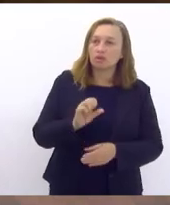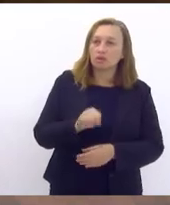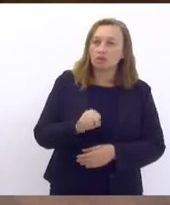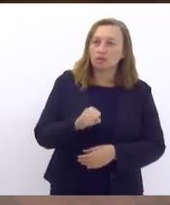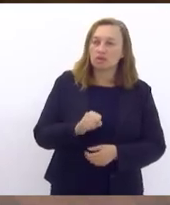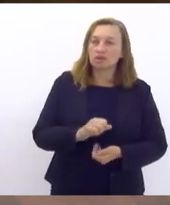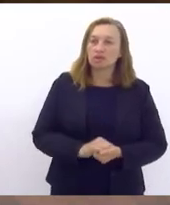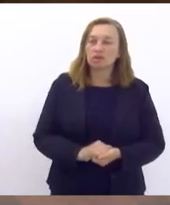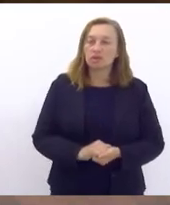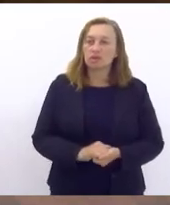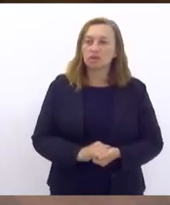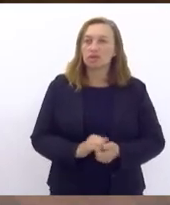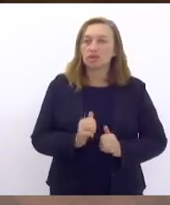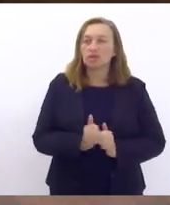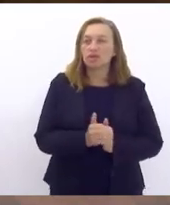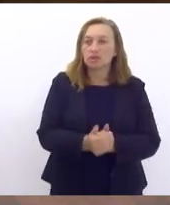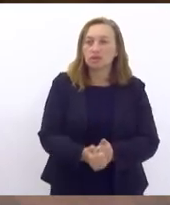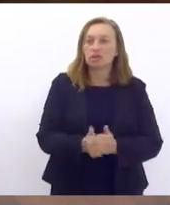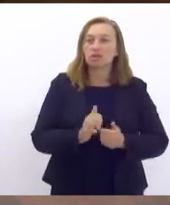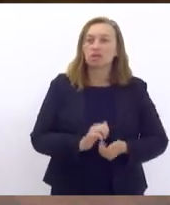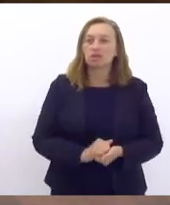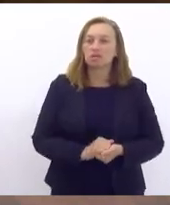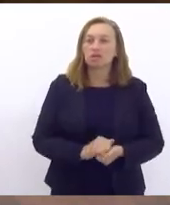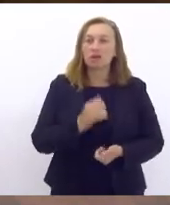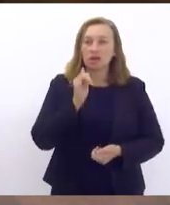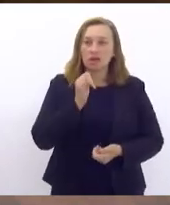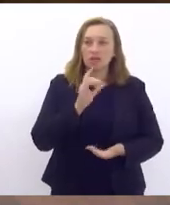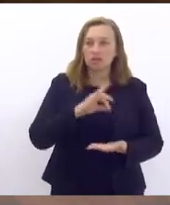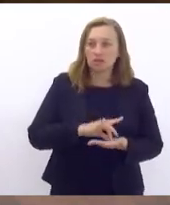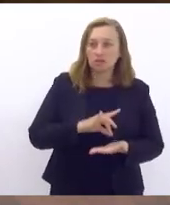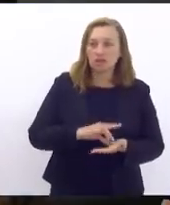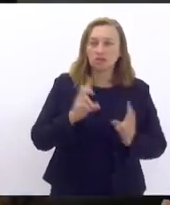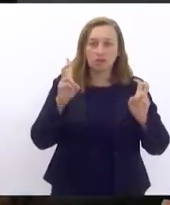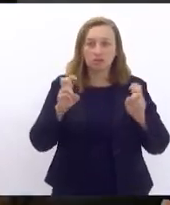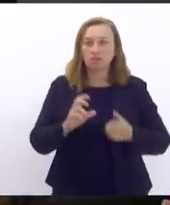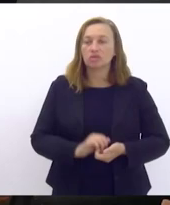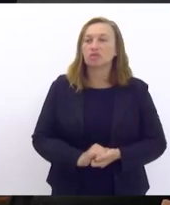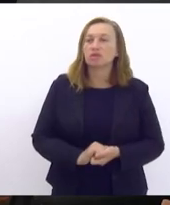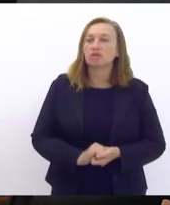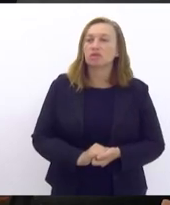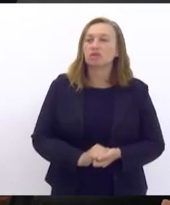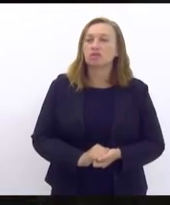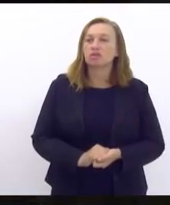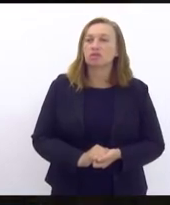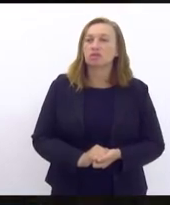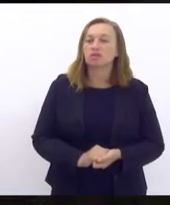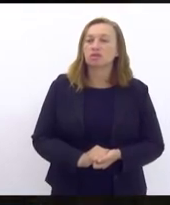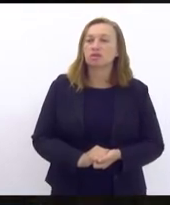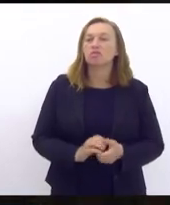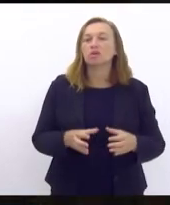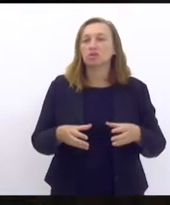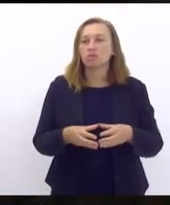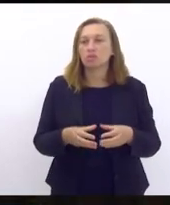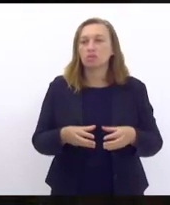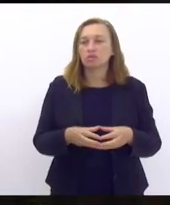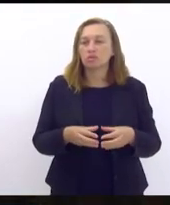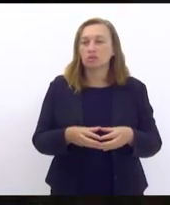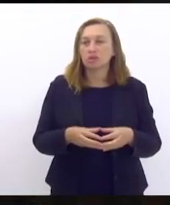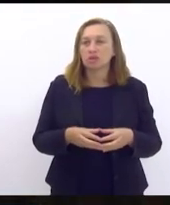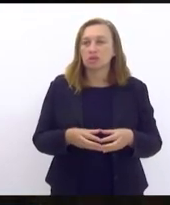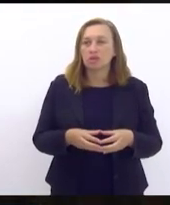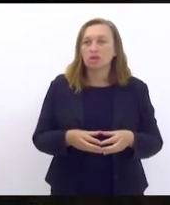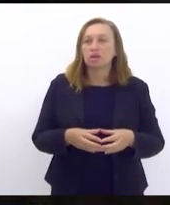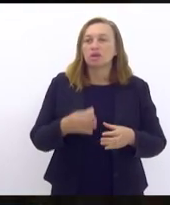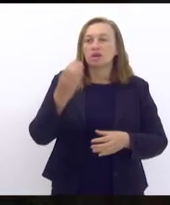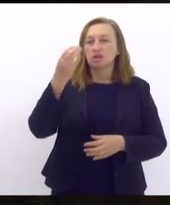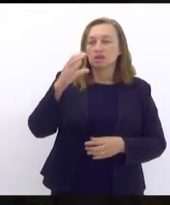favorável, seguindo aí o relator original da matéria. Pela Comissão de Ciência